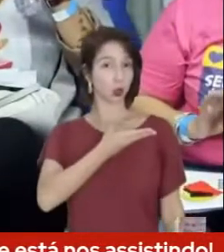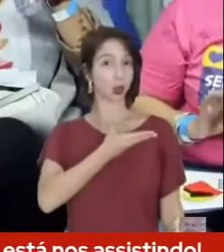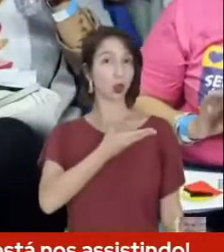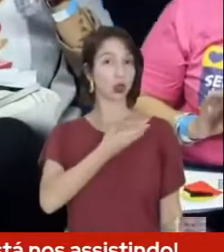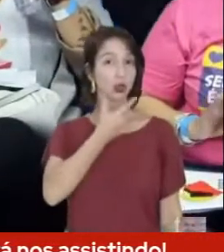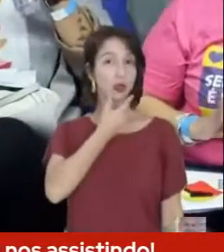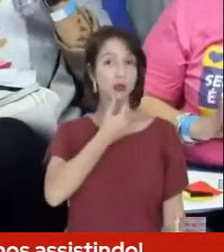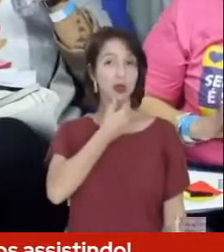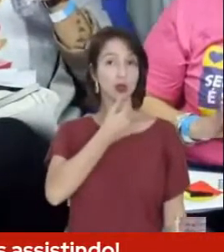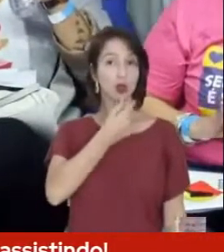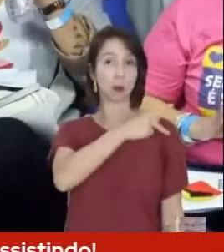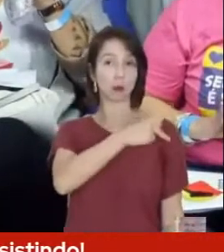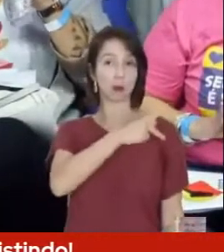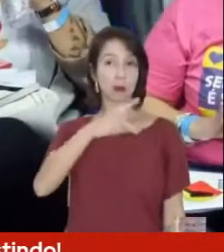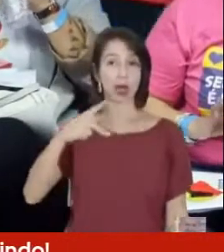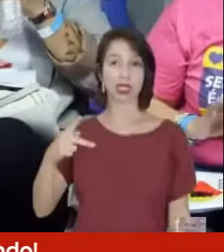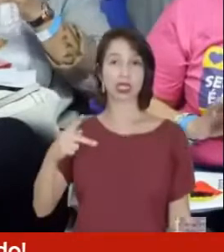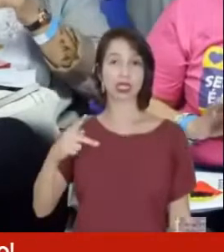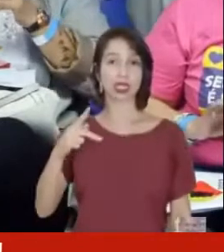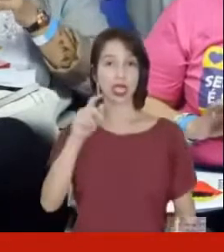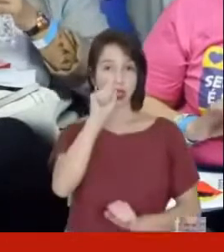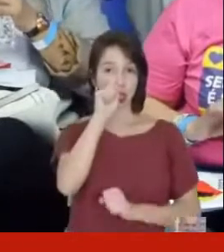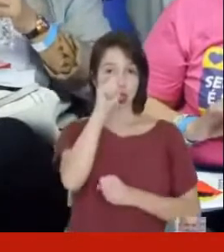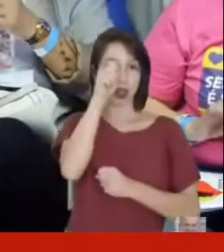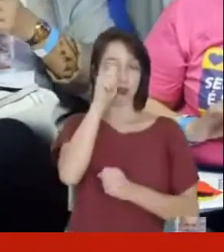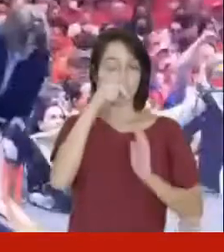Miguel Torres,